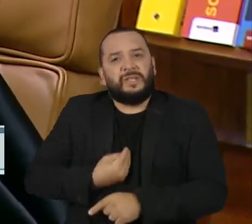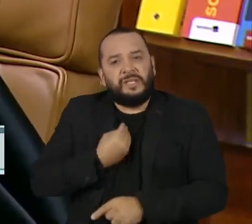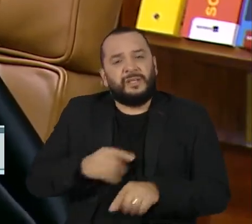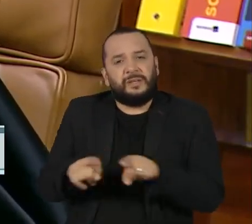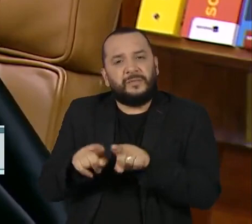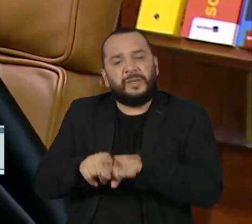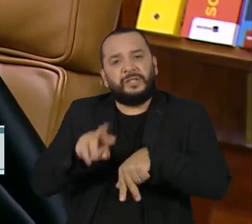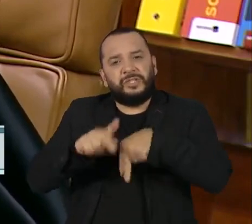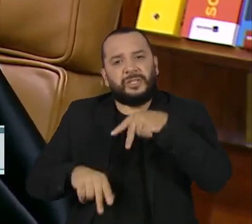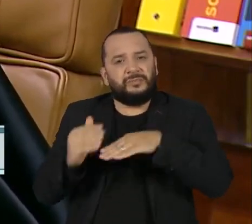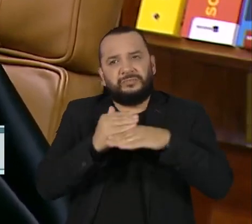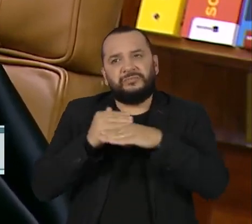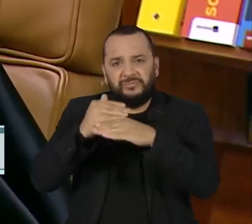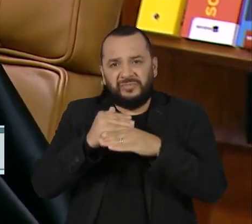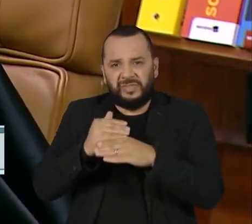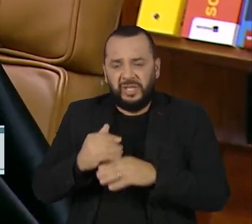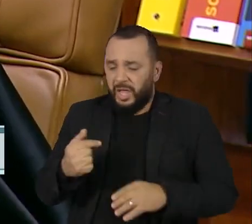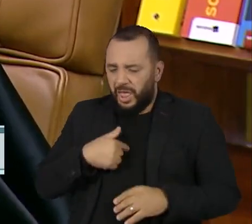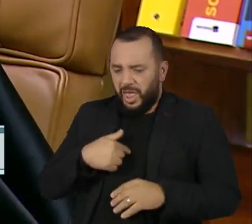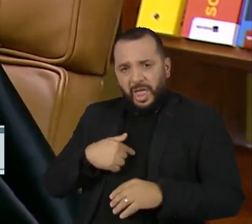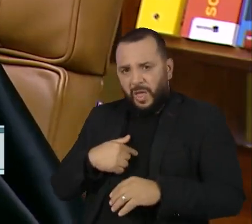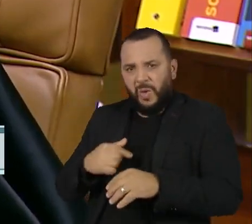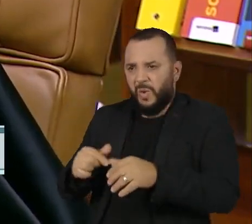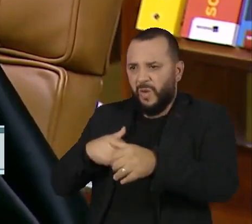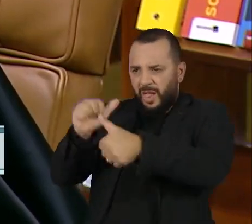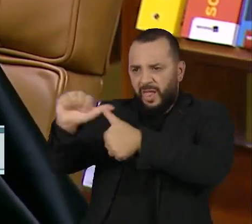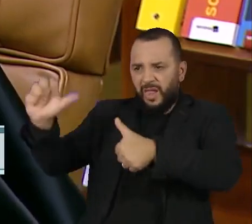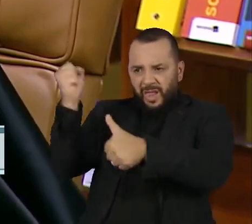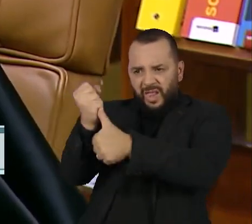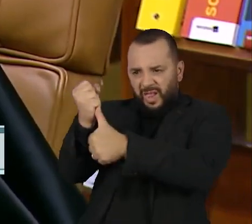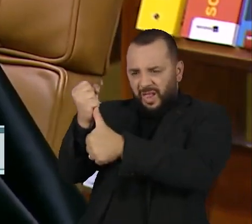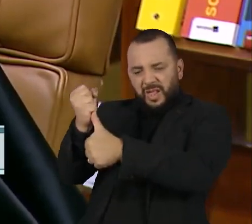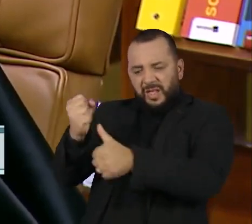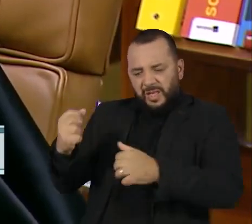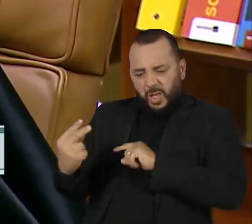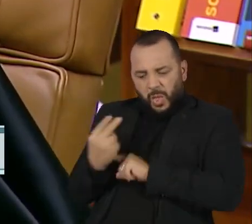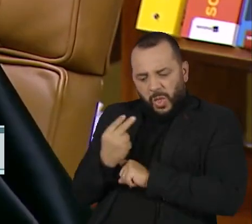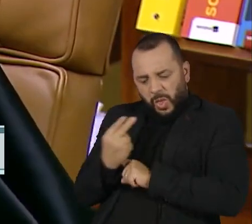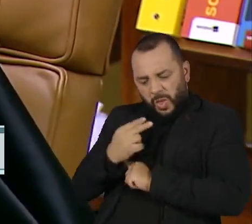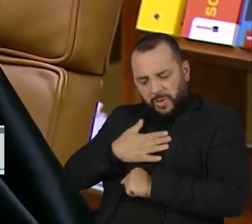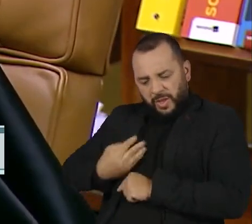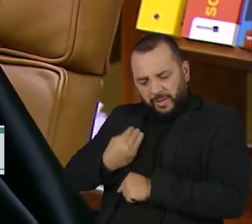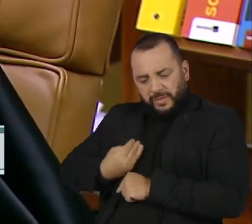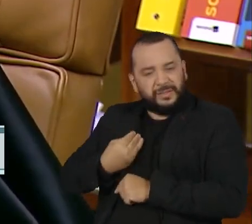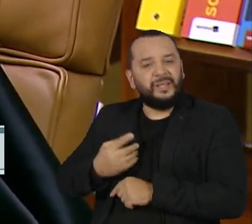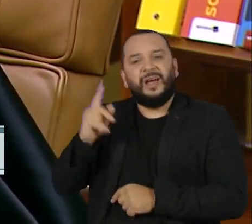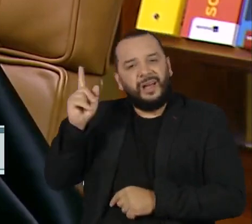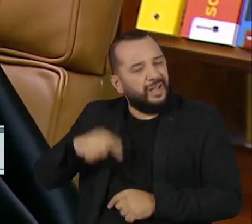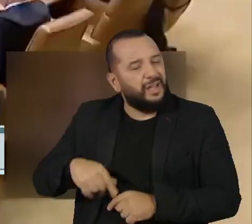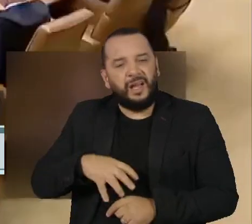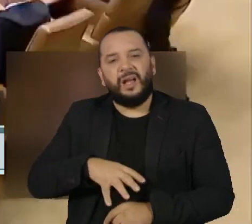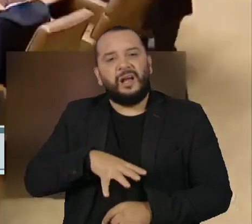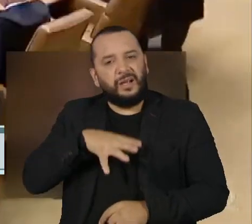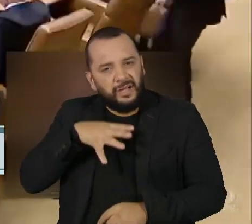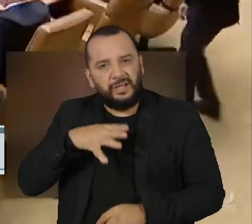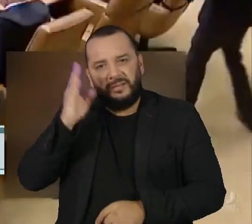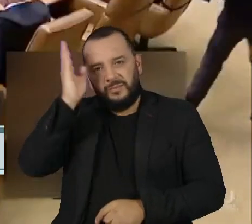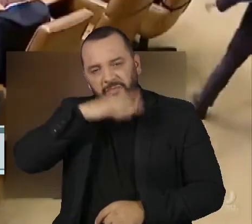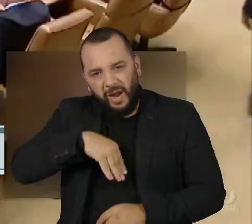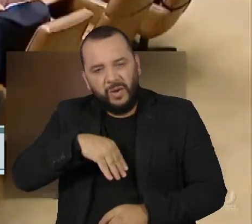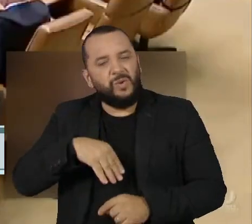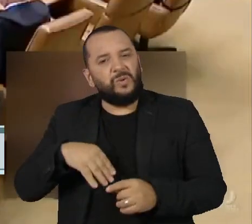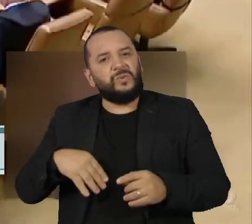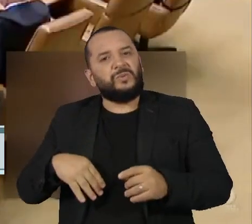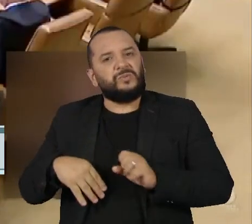para ele a legítima defesa é um recurso argumentativo odioso desumano e Cruel o